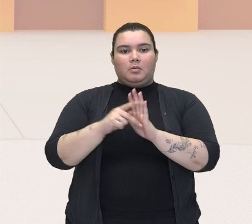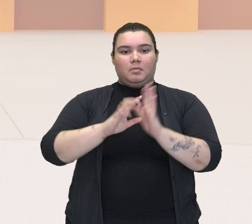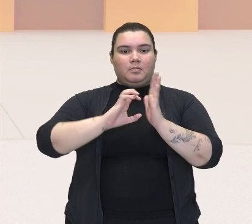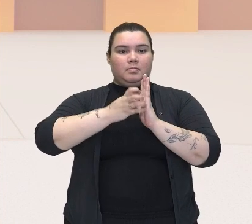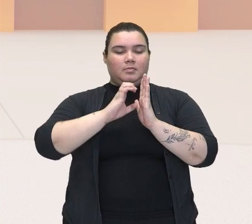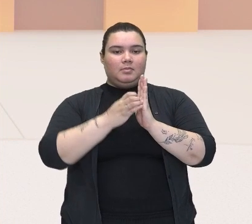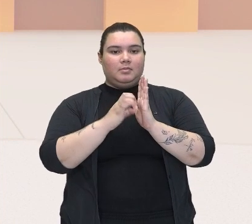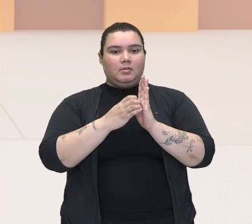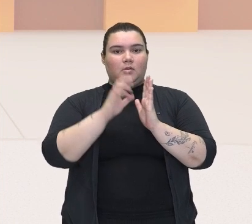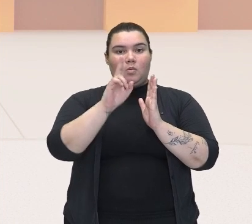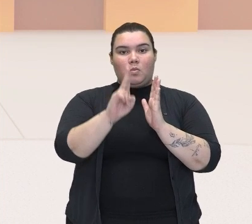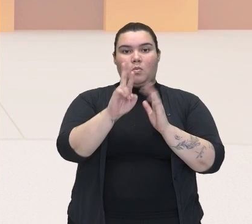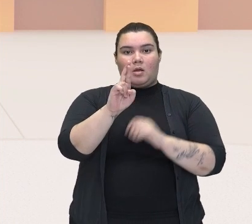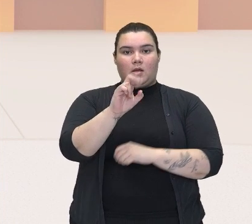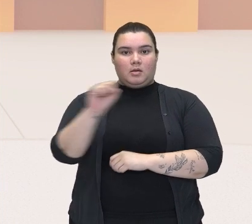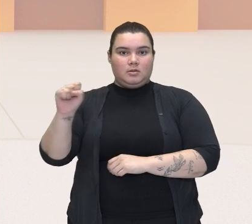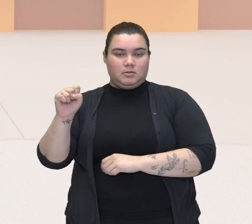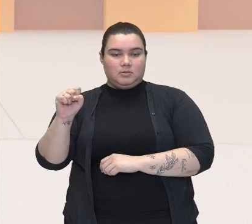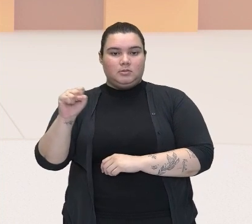só, né?